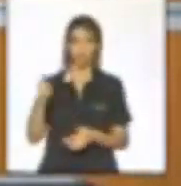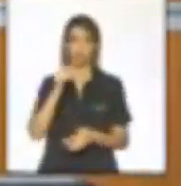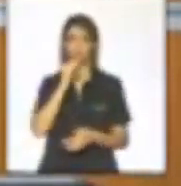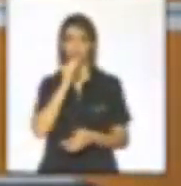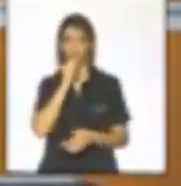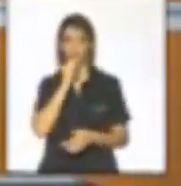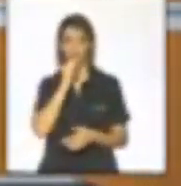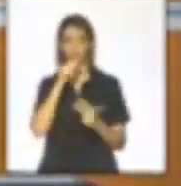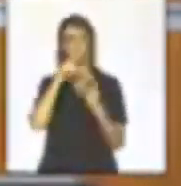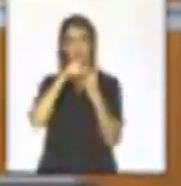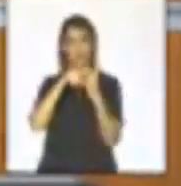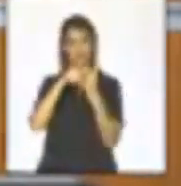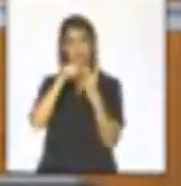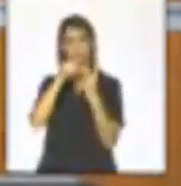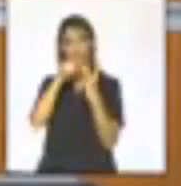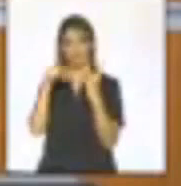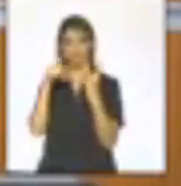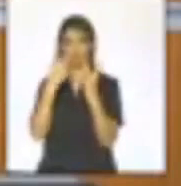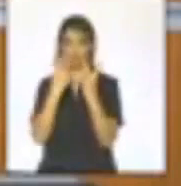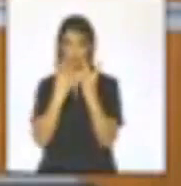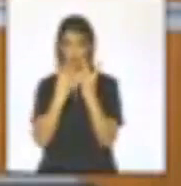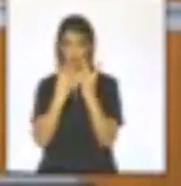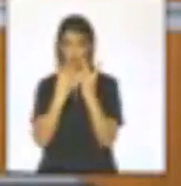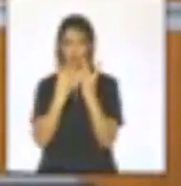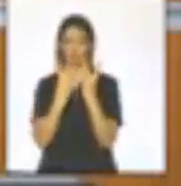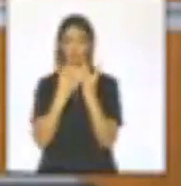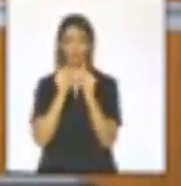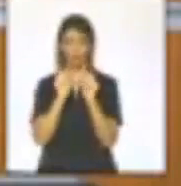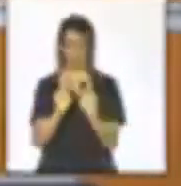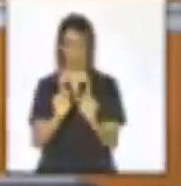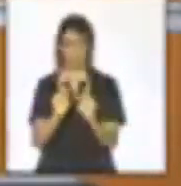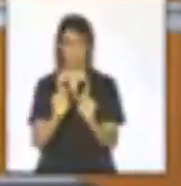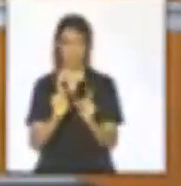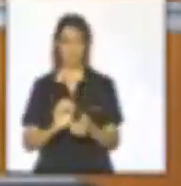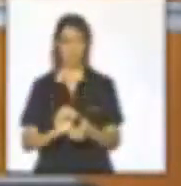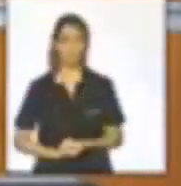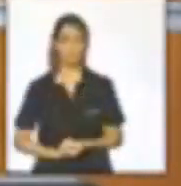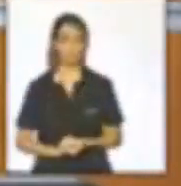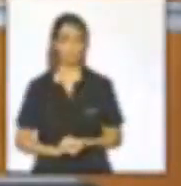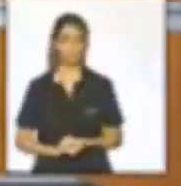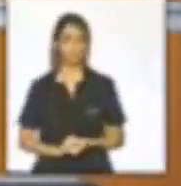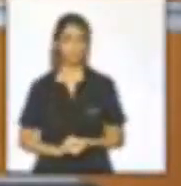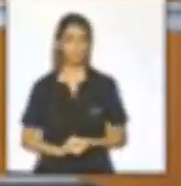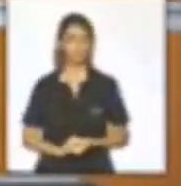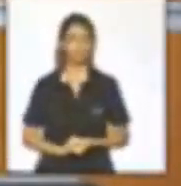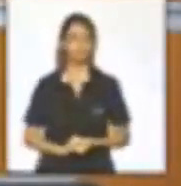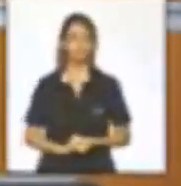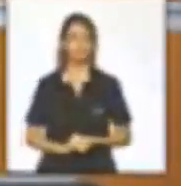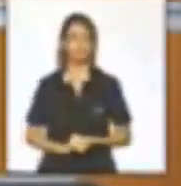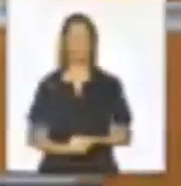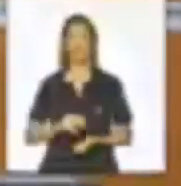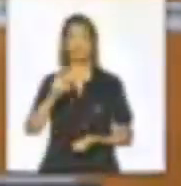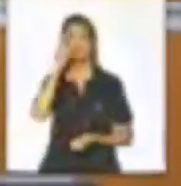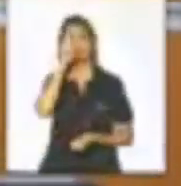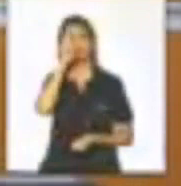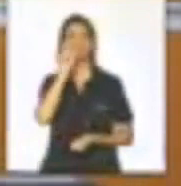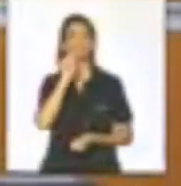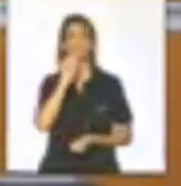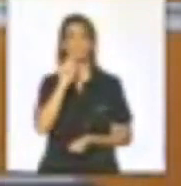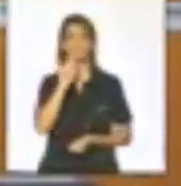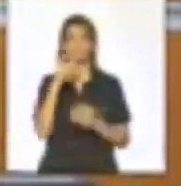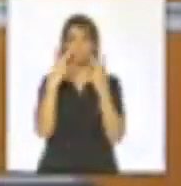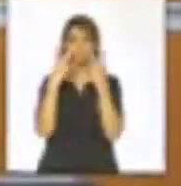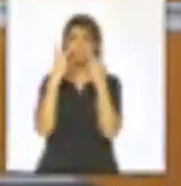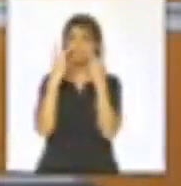da raiz quadrada com quatro algarismos, ok? Então, vamos lá. Então, lembrando que você vai